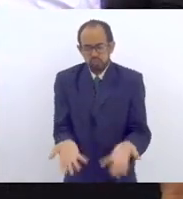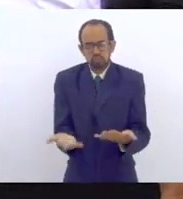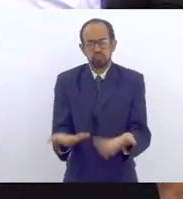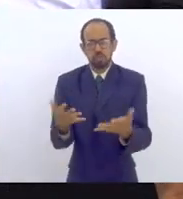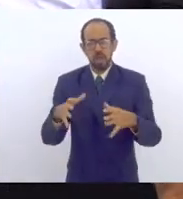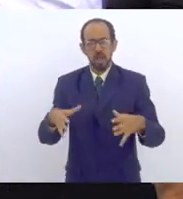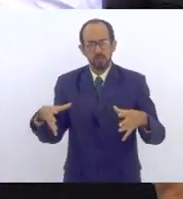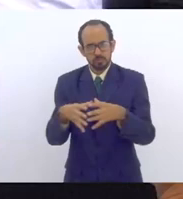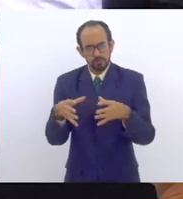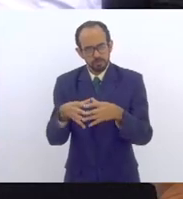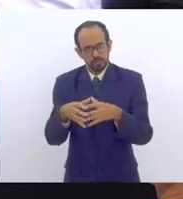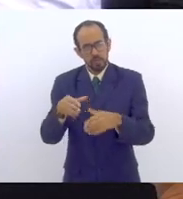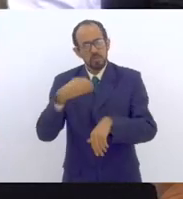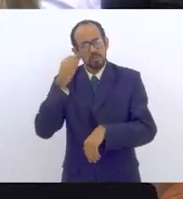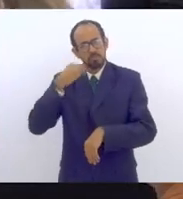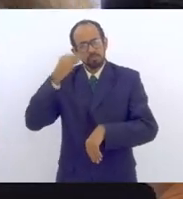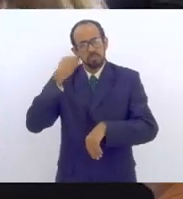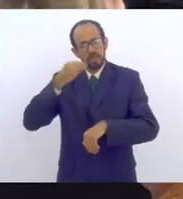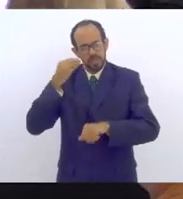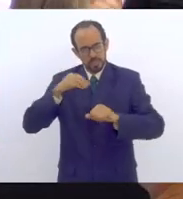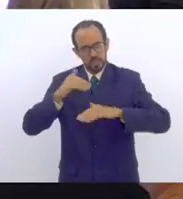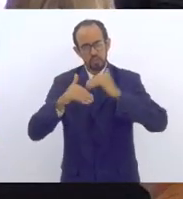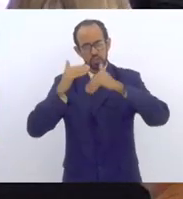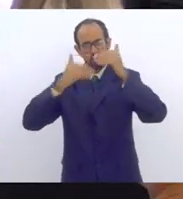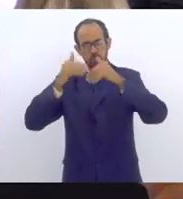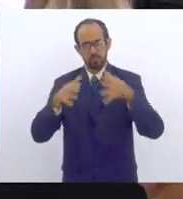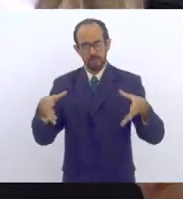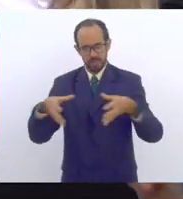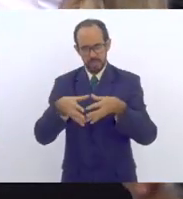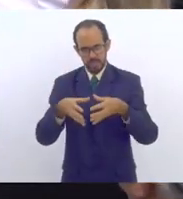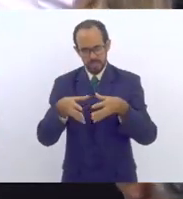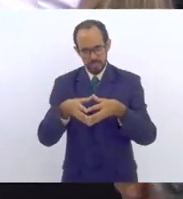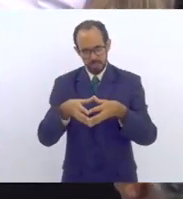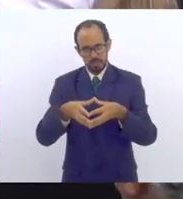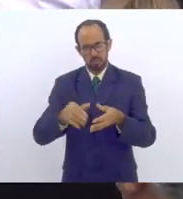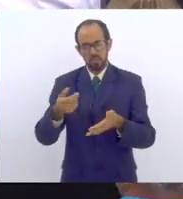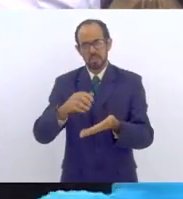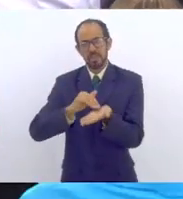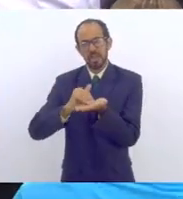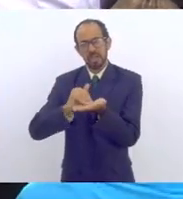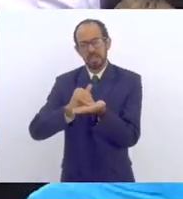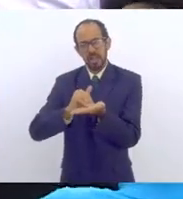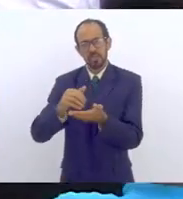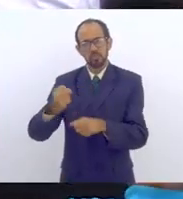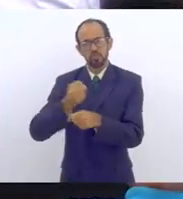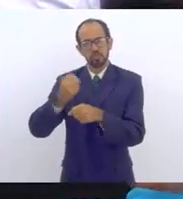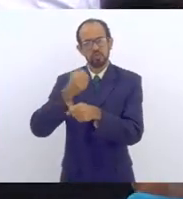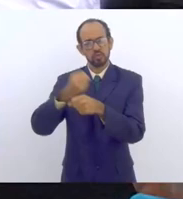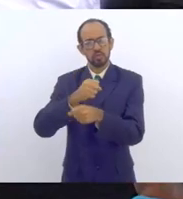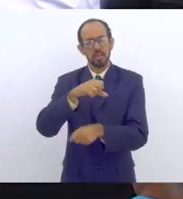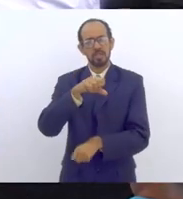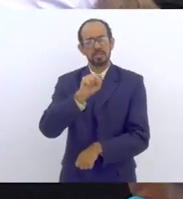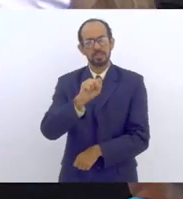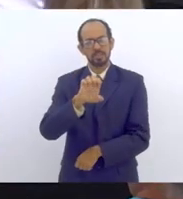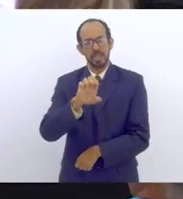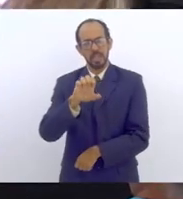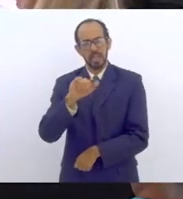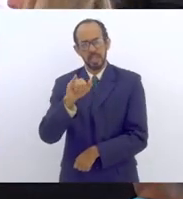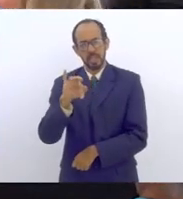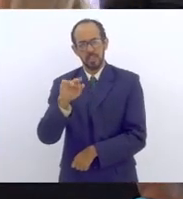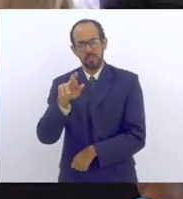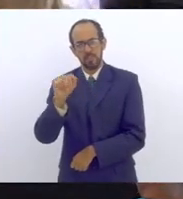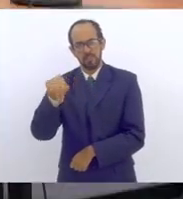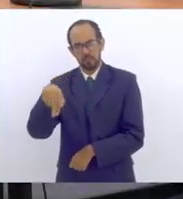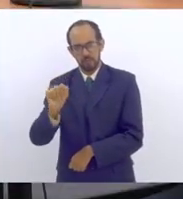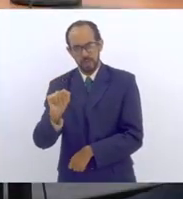experiência em treinamento e desenvolvimento de equipes foi secretário de infraestrutura e obras do Governo do Estado sem infra antes disso foi